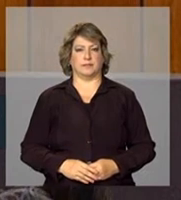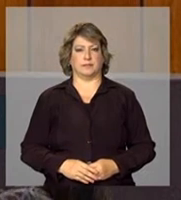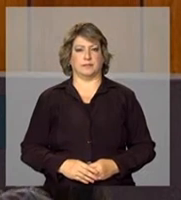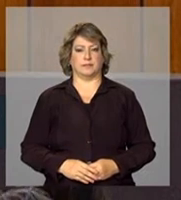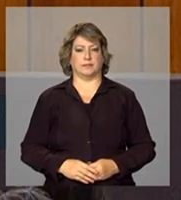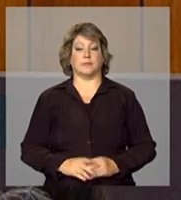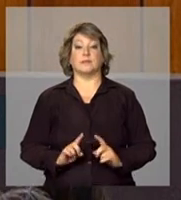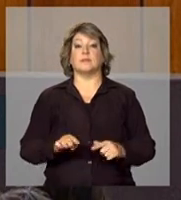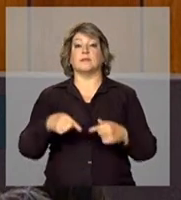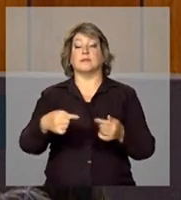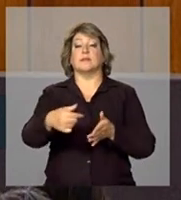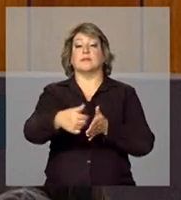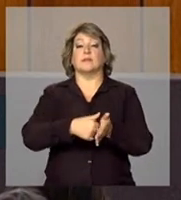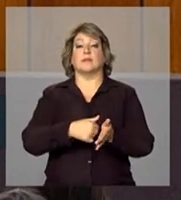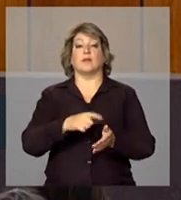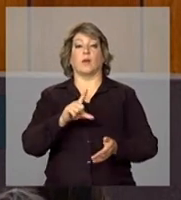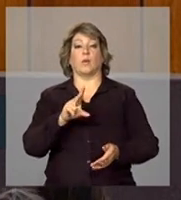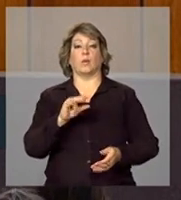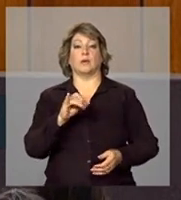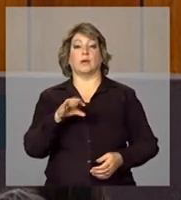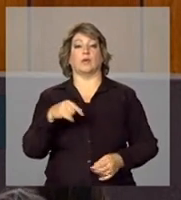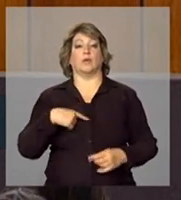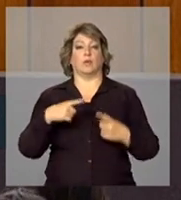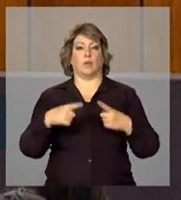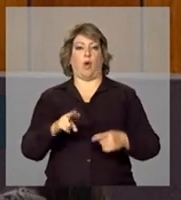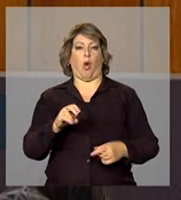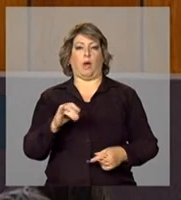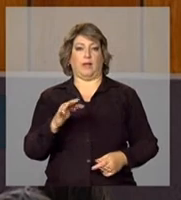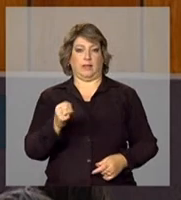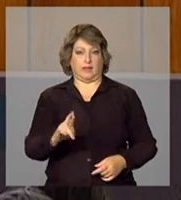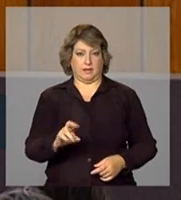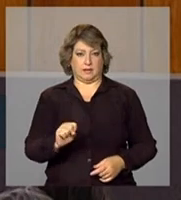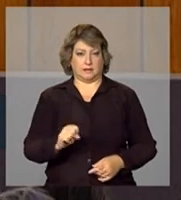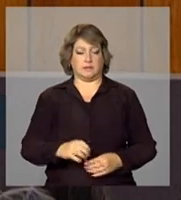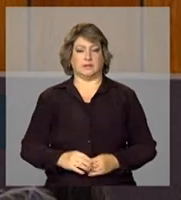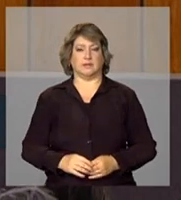a próxima pergunta de Luciana Ottoni da Rogers